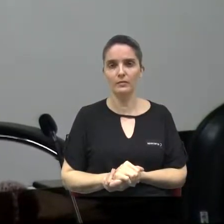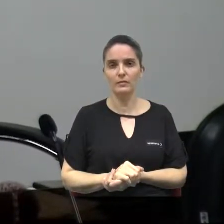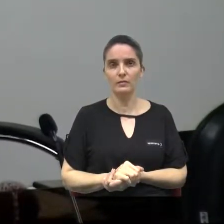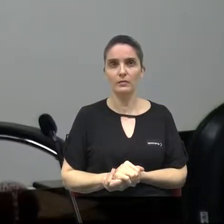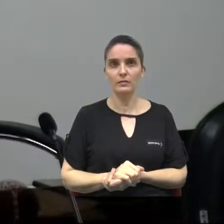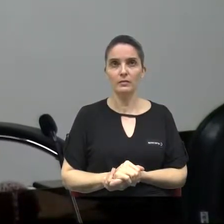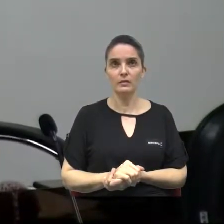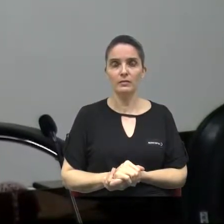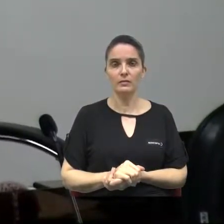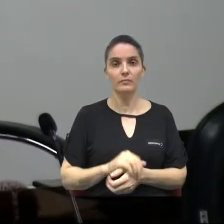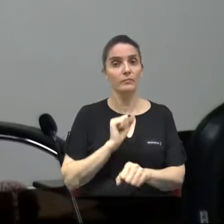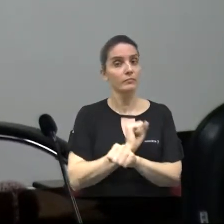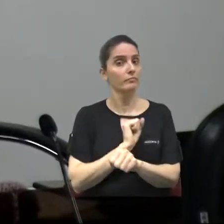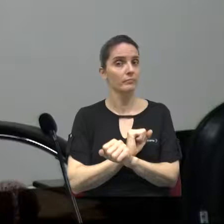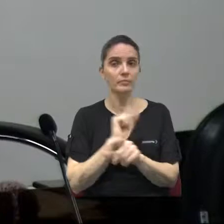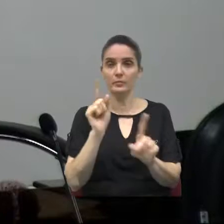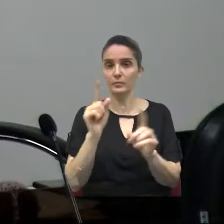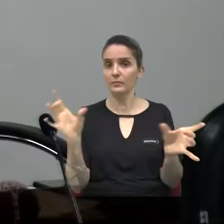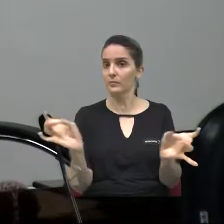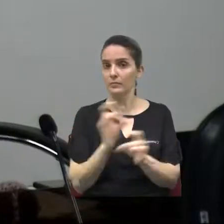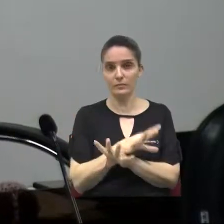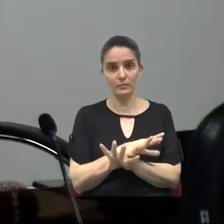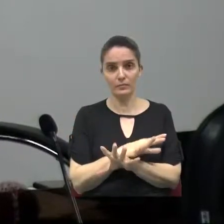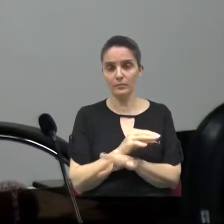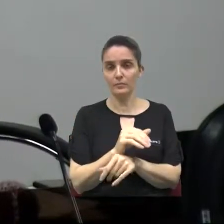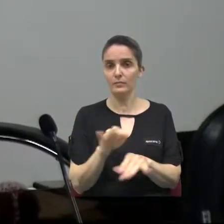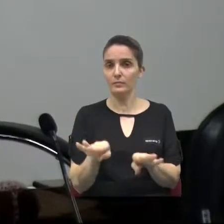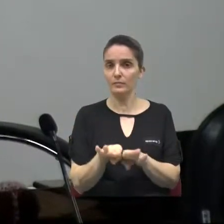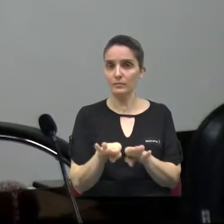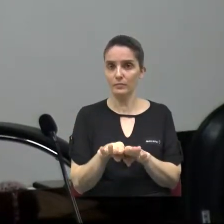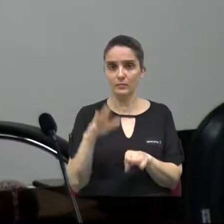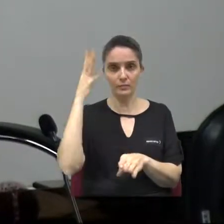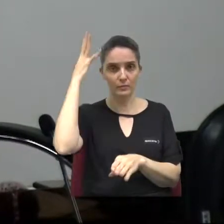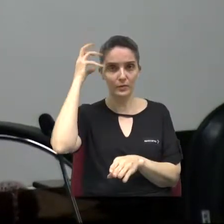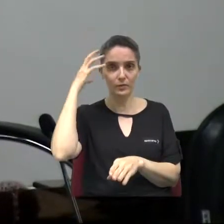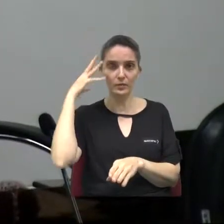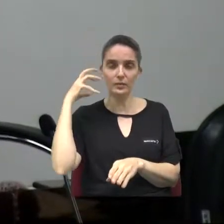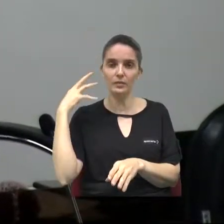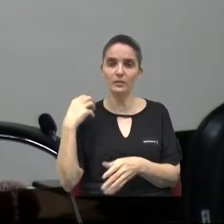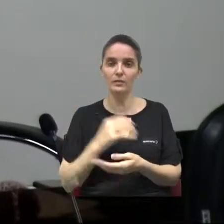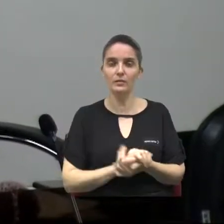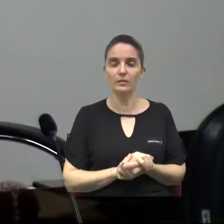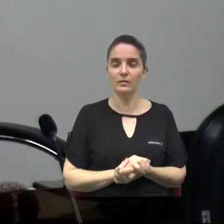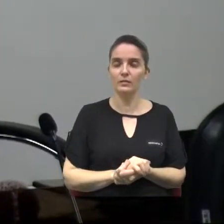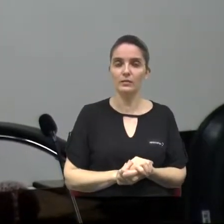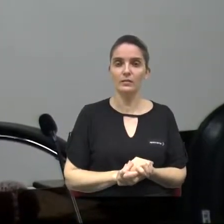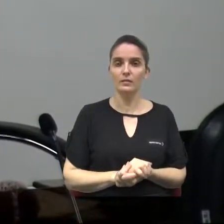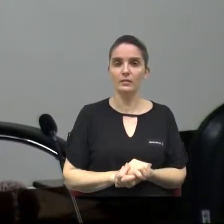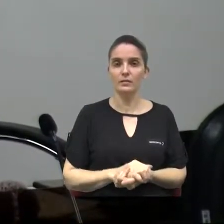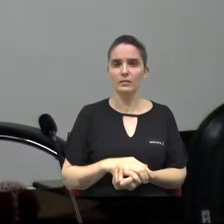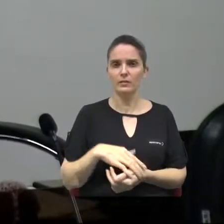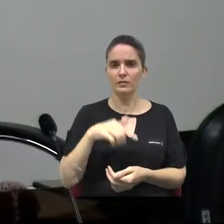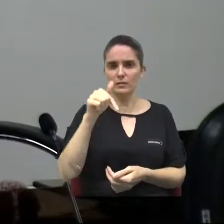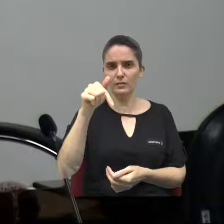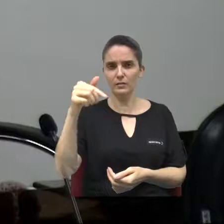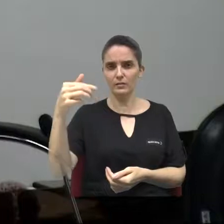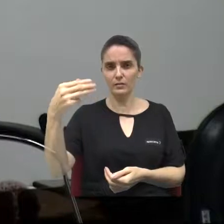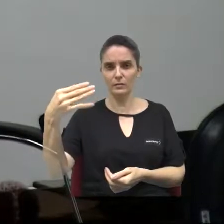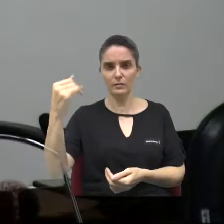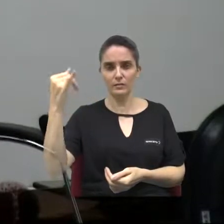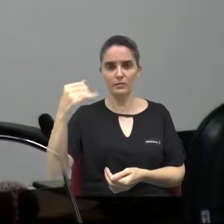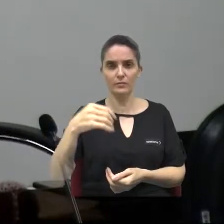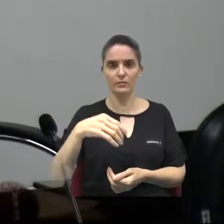um segundinho, senhora presidente. Vereador. Vou concluir, senhora presidente. Inclusive, Lu, 57 milhões, 65 milhões